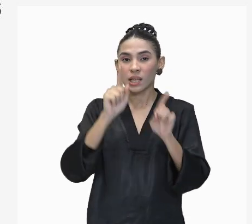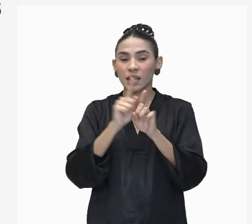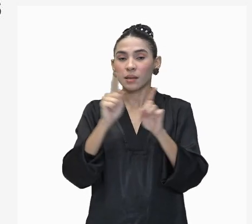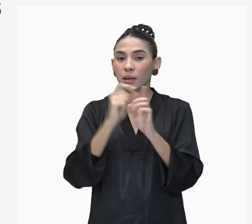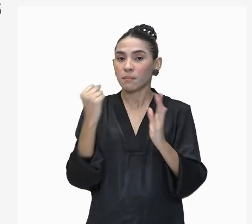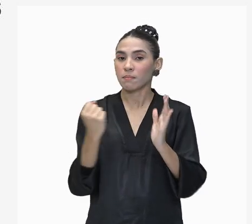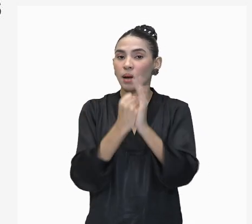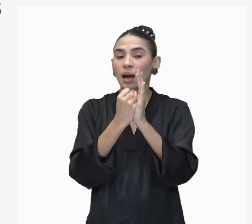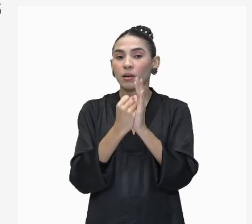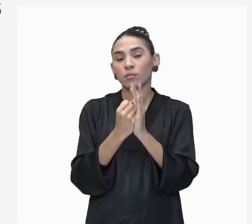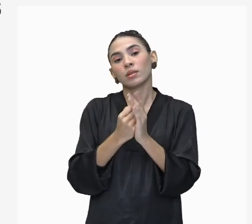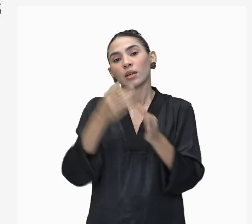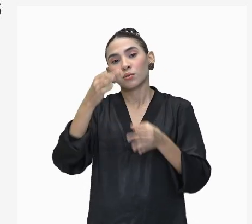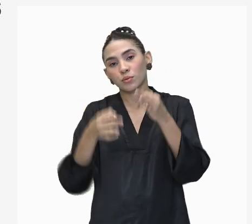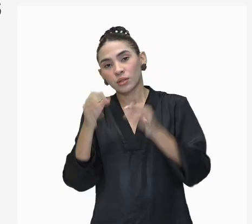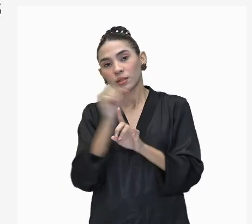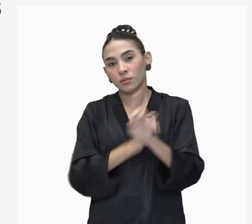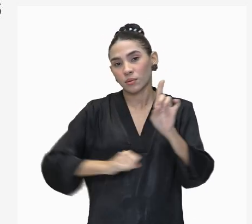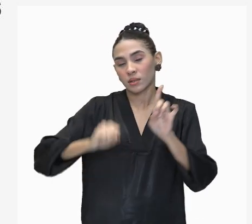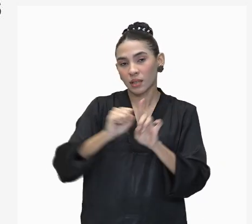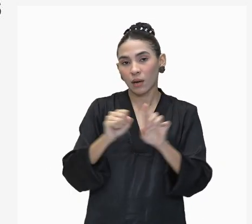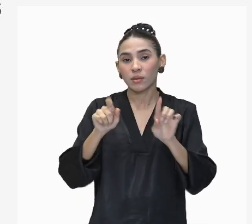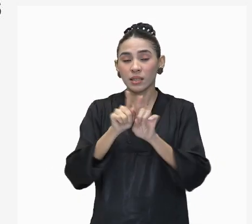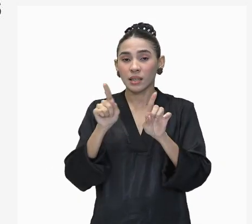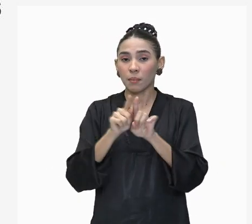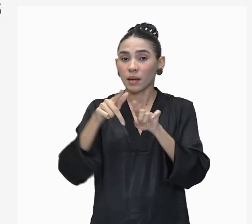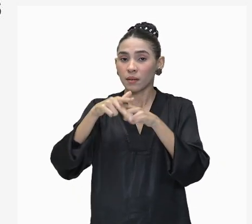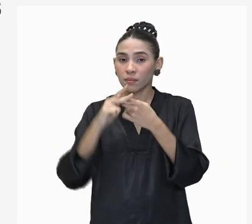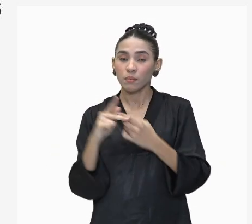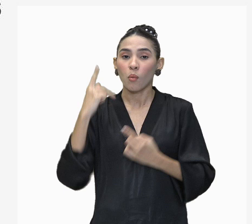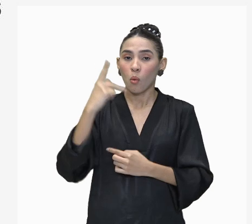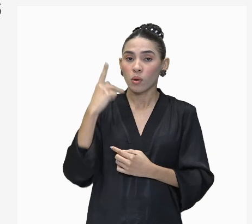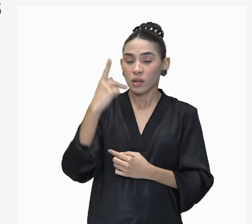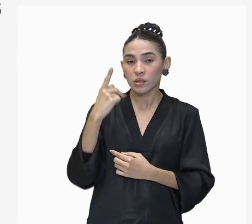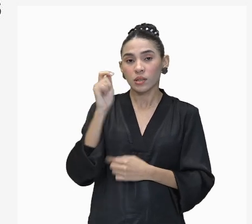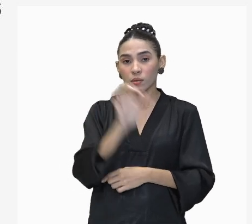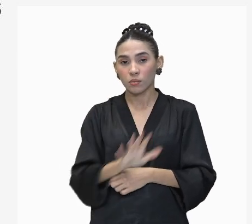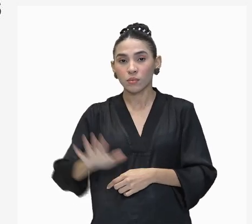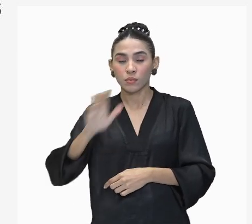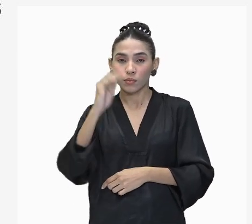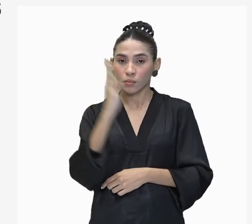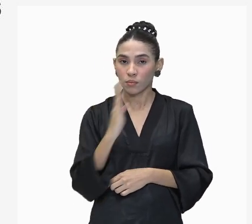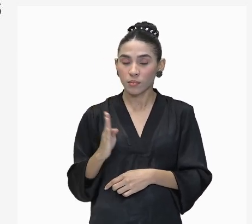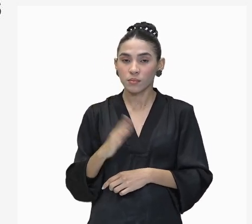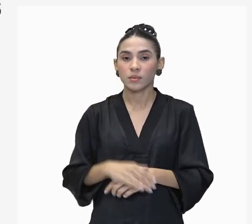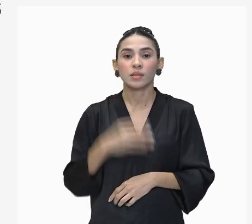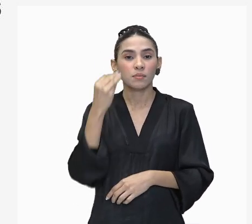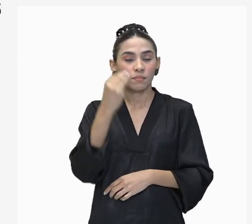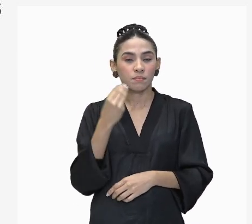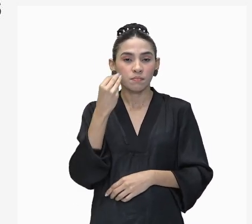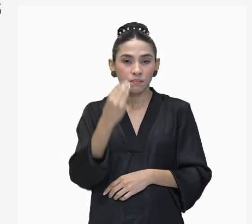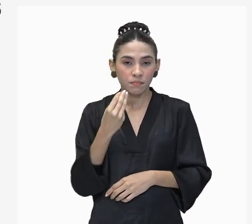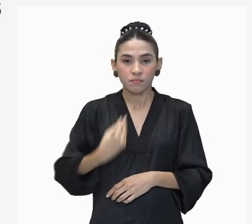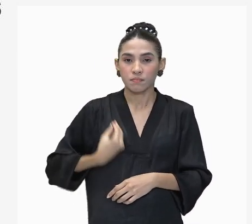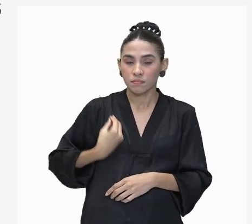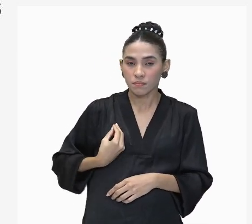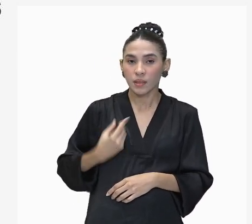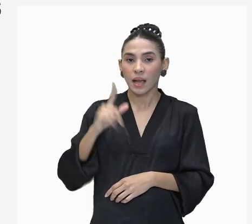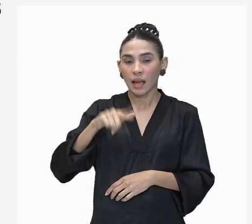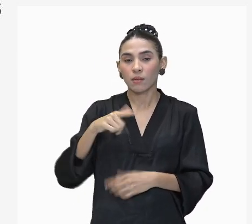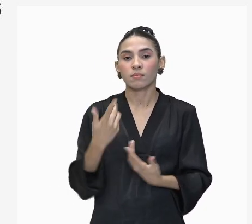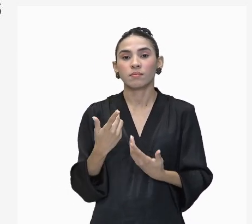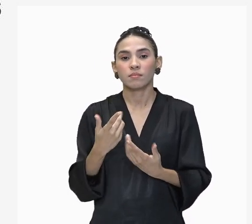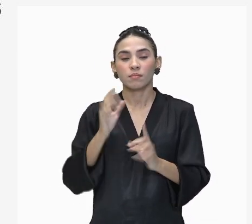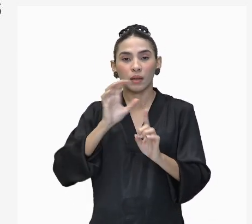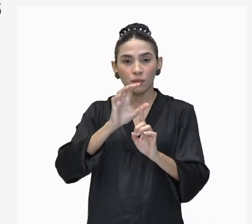social e reformas políticas no Brasil. E seu legado permanece relevante na história do Brasil. Apesar de não terem